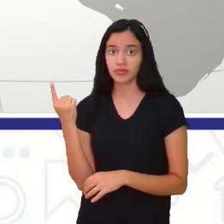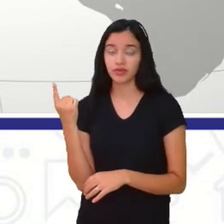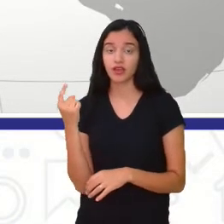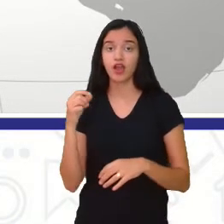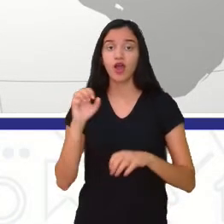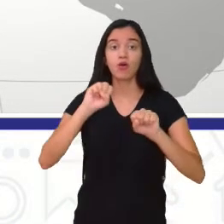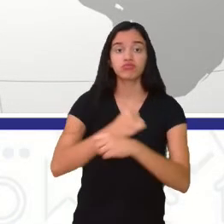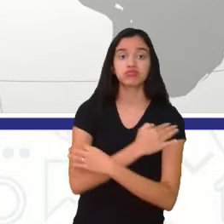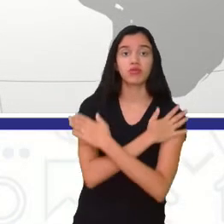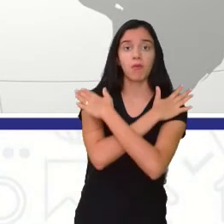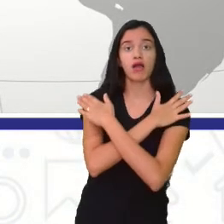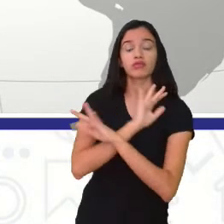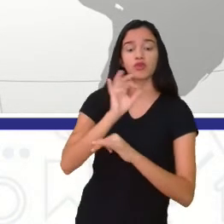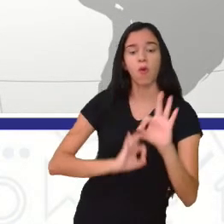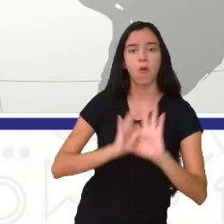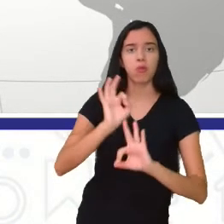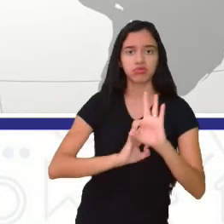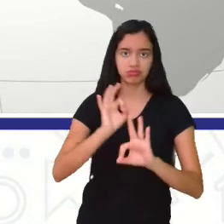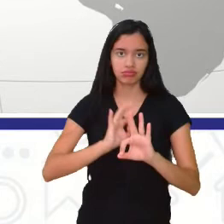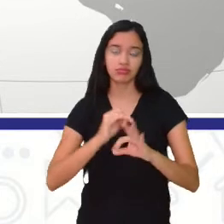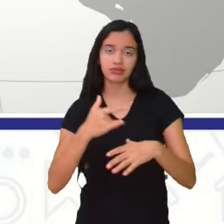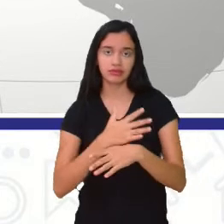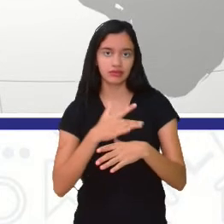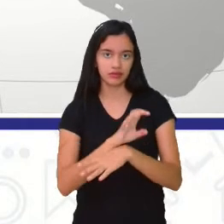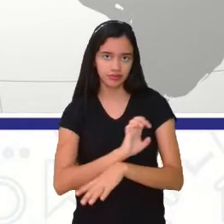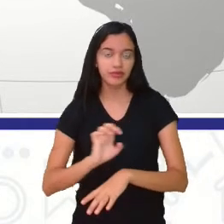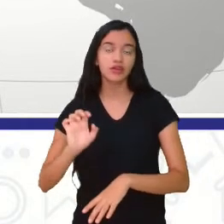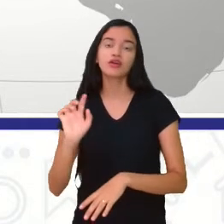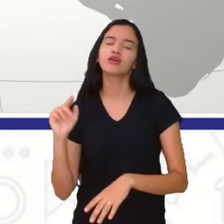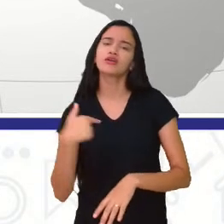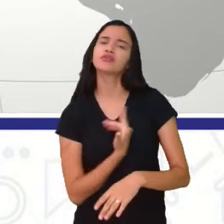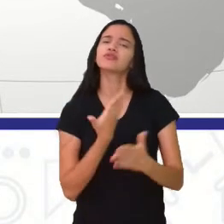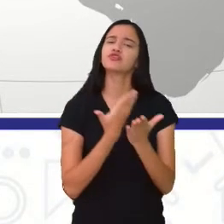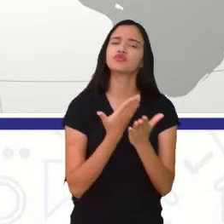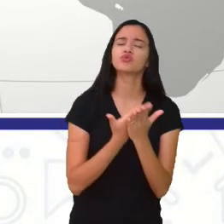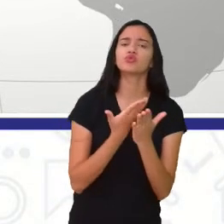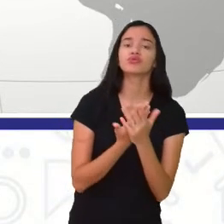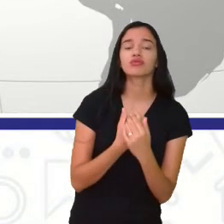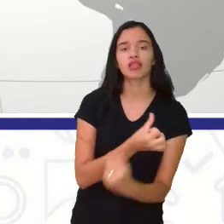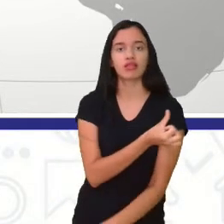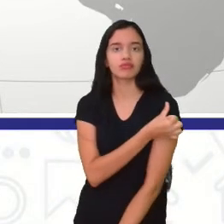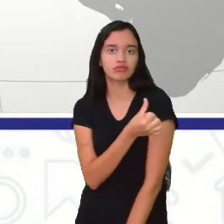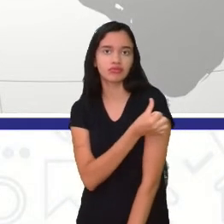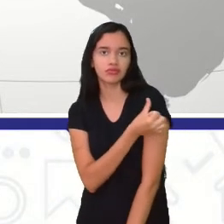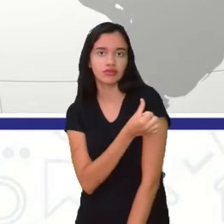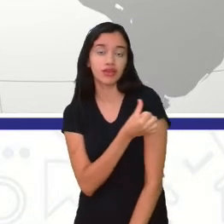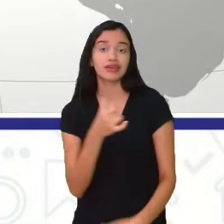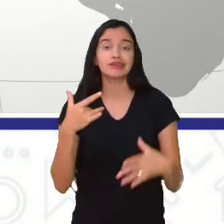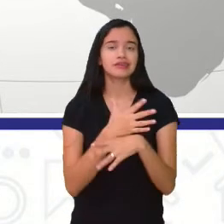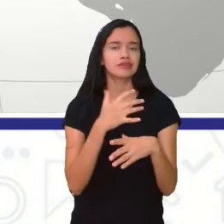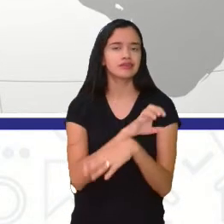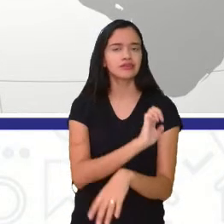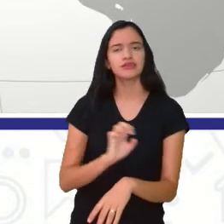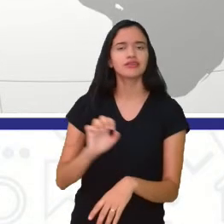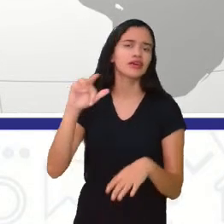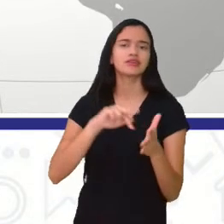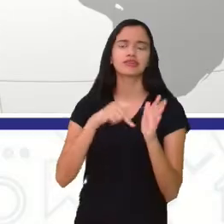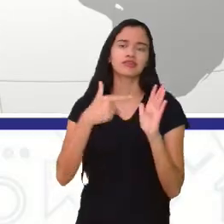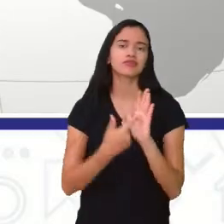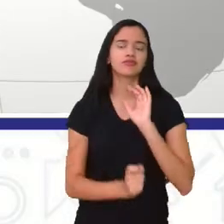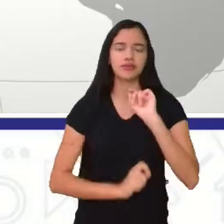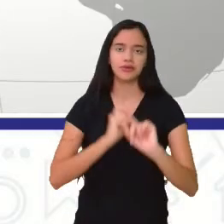algo em torno de 42 milhões, aí ó, nessa região de 42 milhões de quilômetros quadrados, a gente já tinha